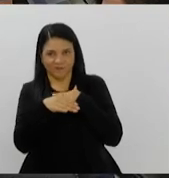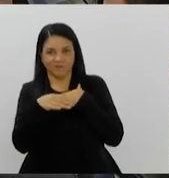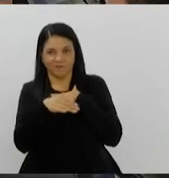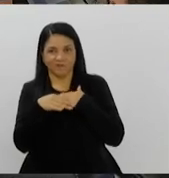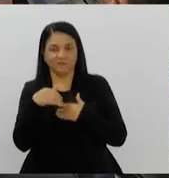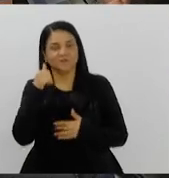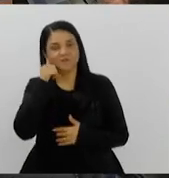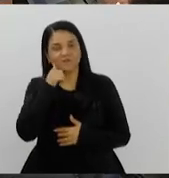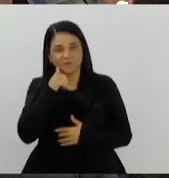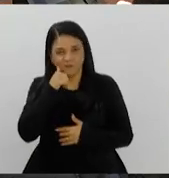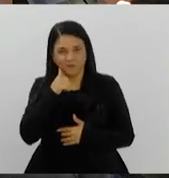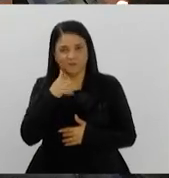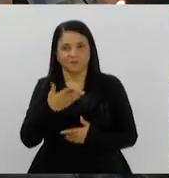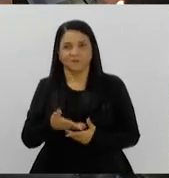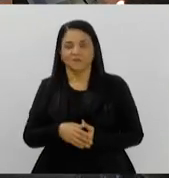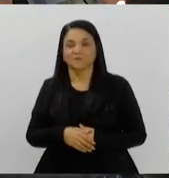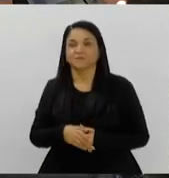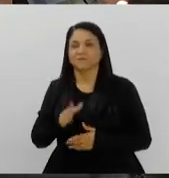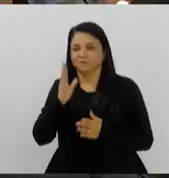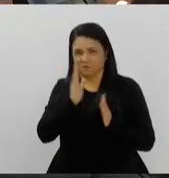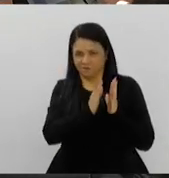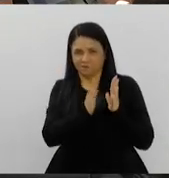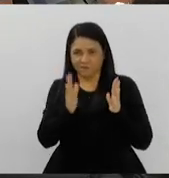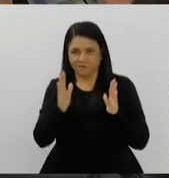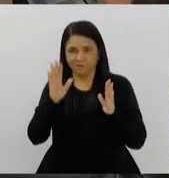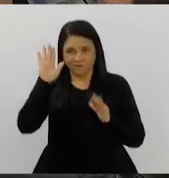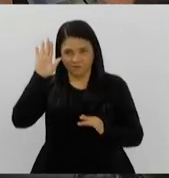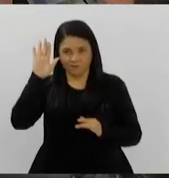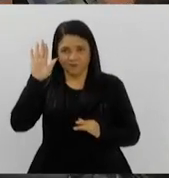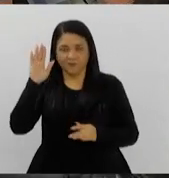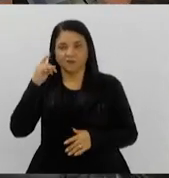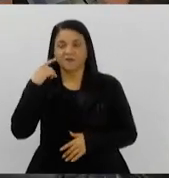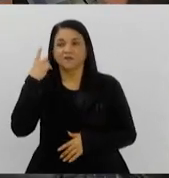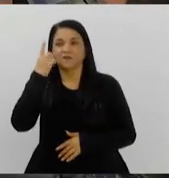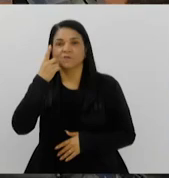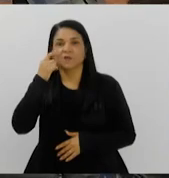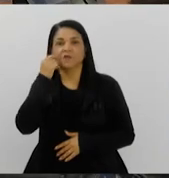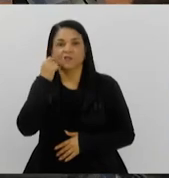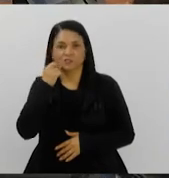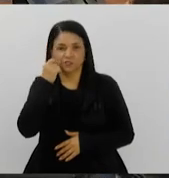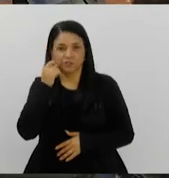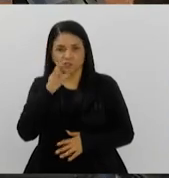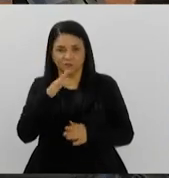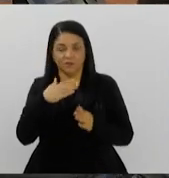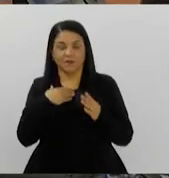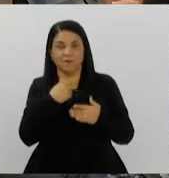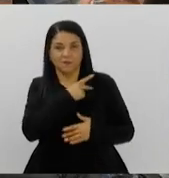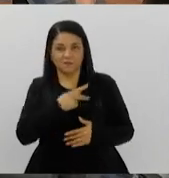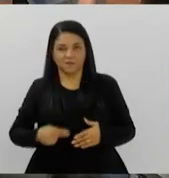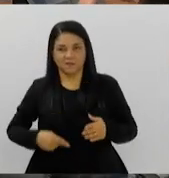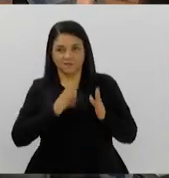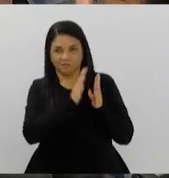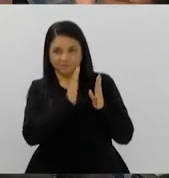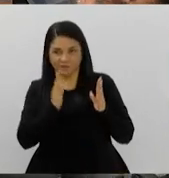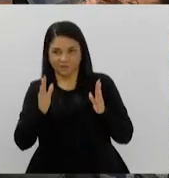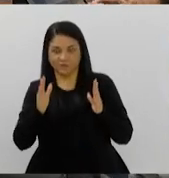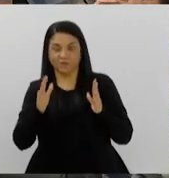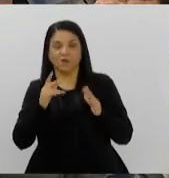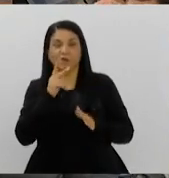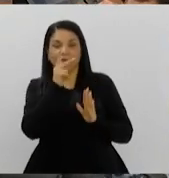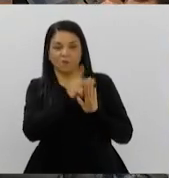questão de ordem, por favor. Só um minutinho, deputado Ratinho. A presidência chama os trabalhos à ordem no